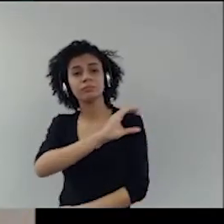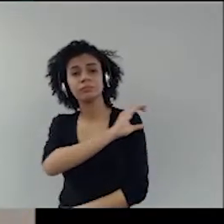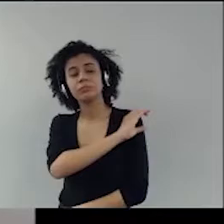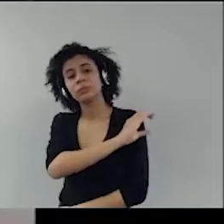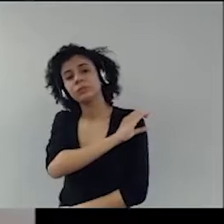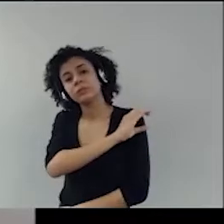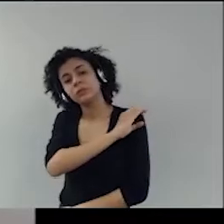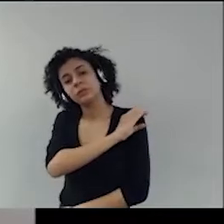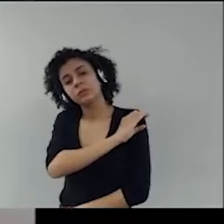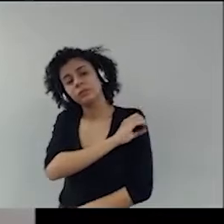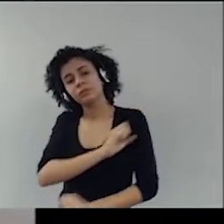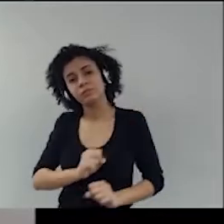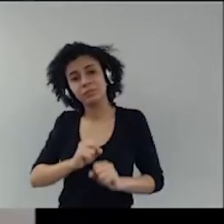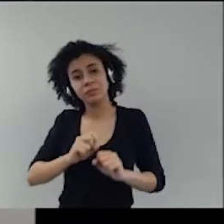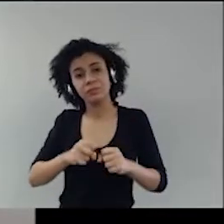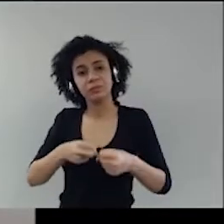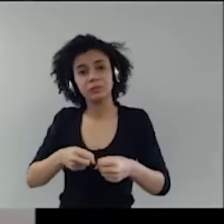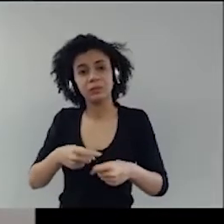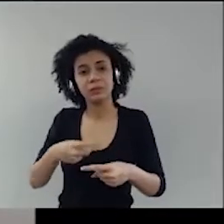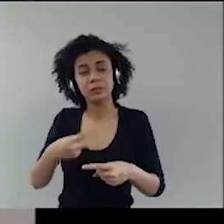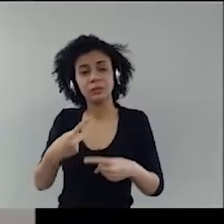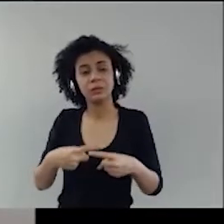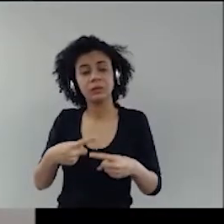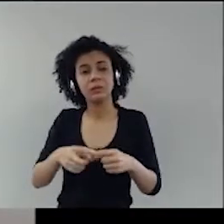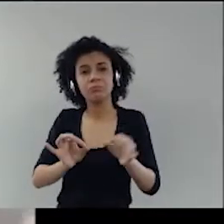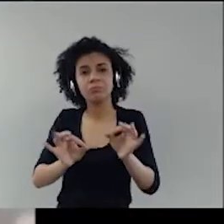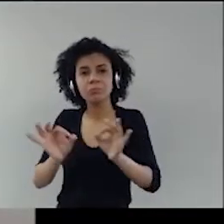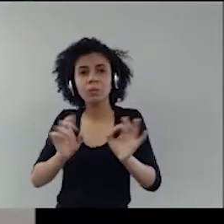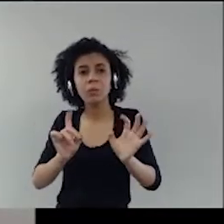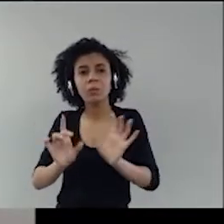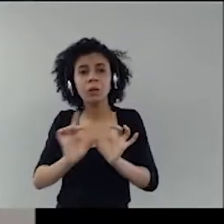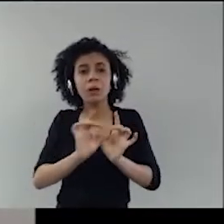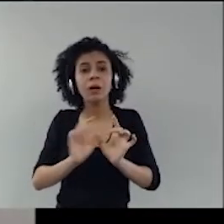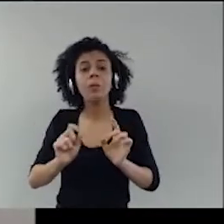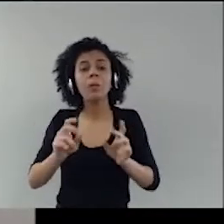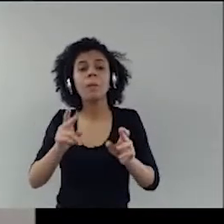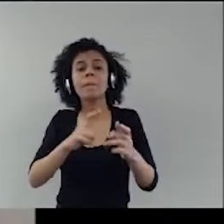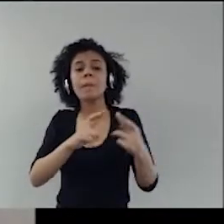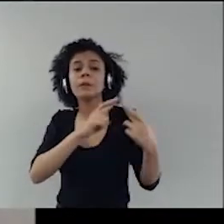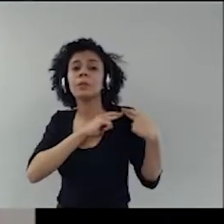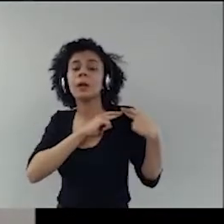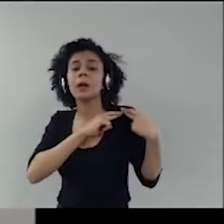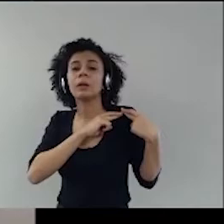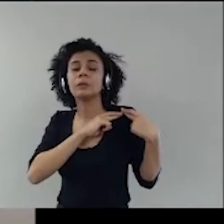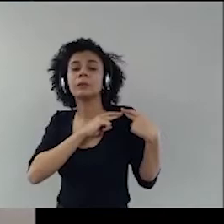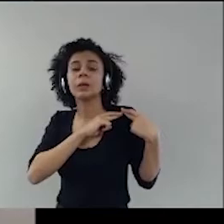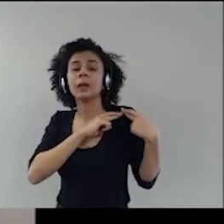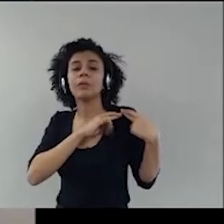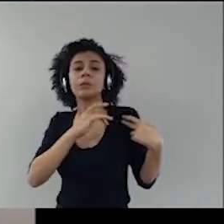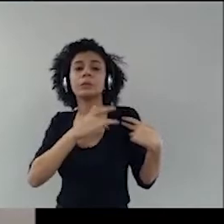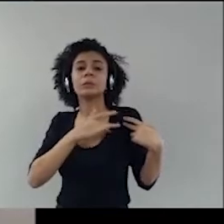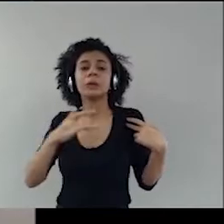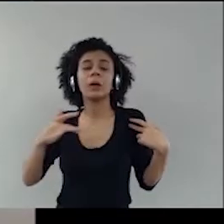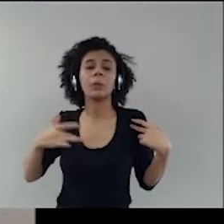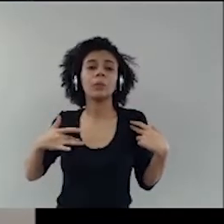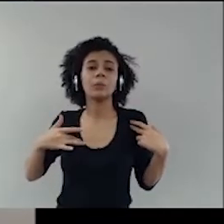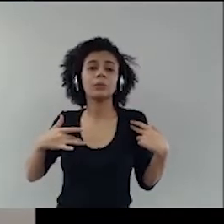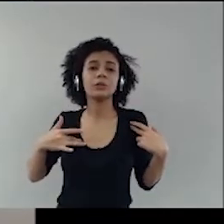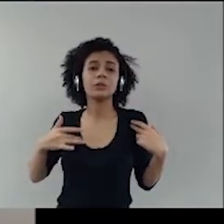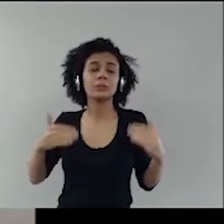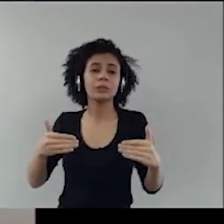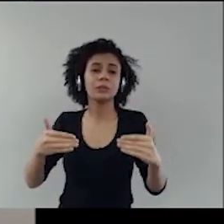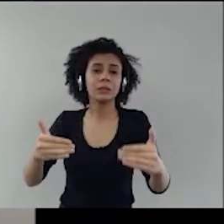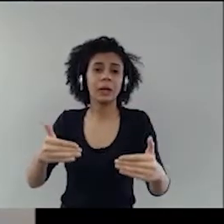coordenação, de ação coordenada, em especial, que caberia ao Ministério da Saúde. Então, eu sempre digo que há um